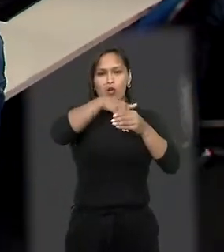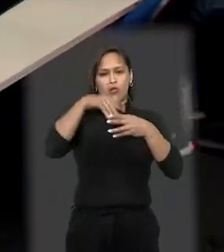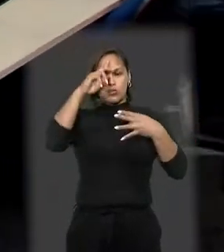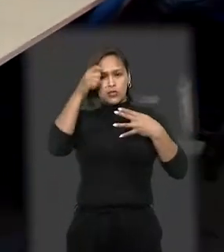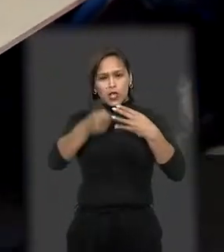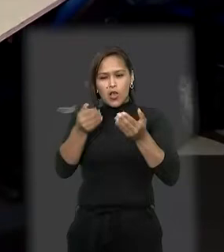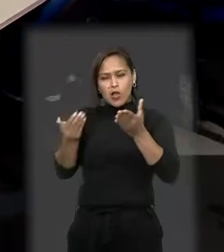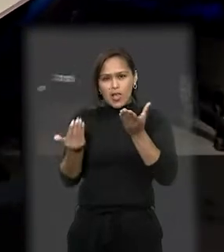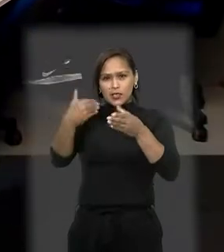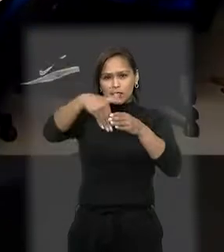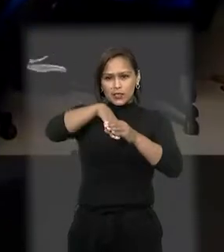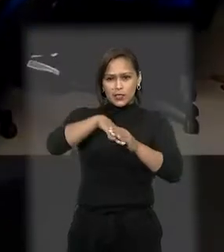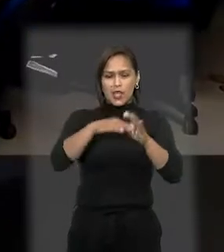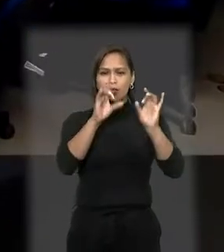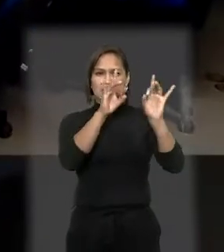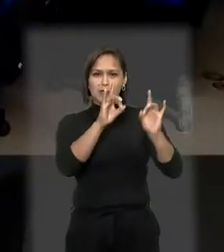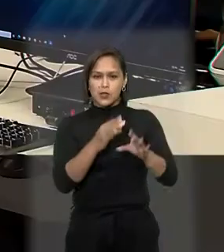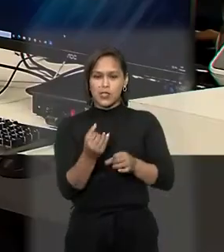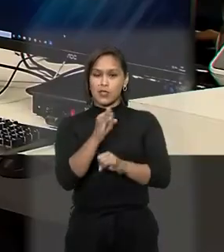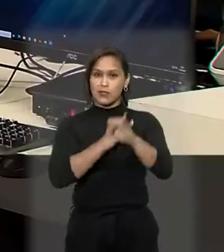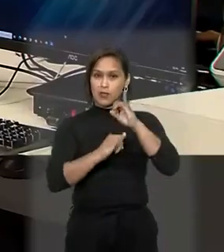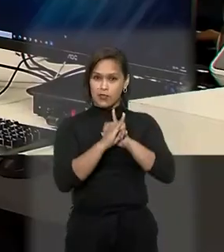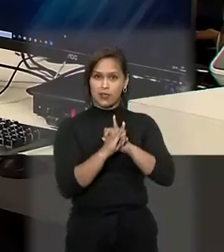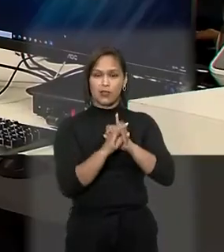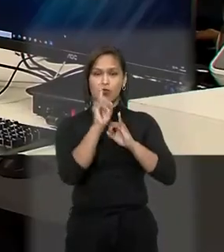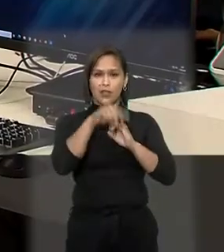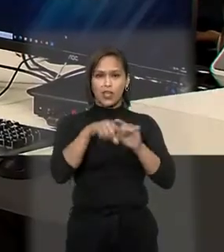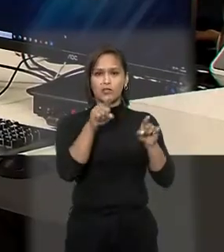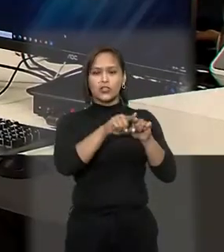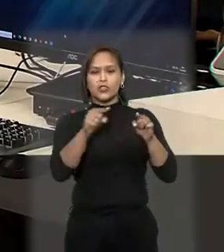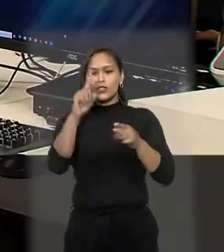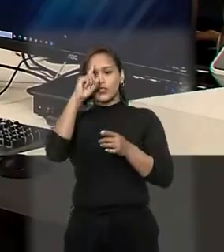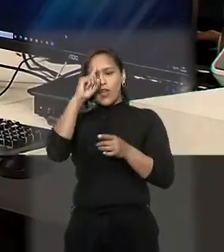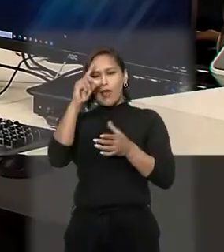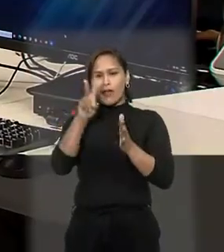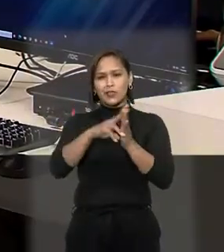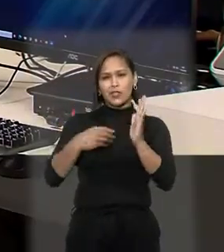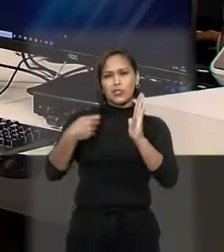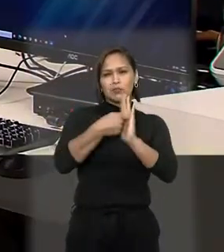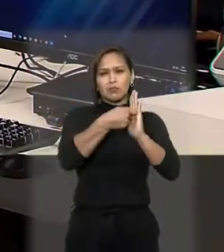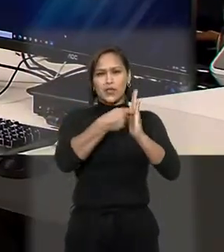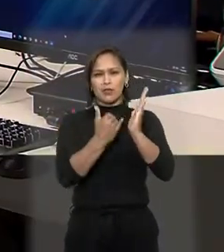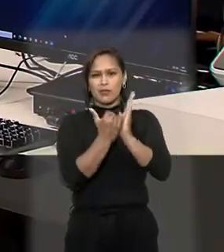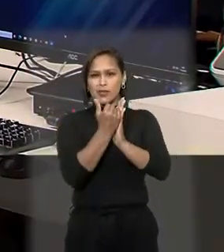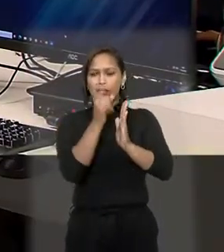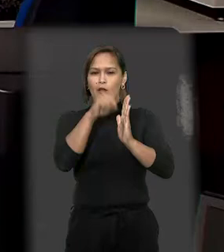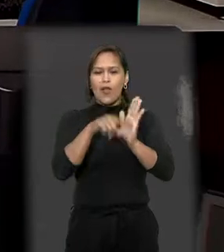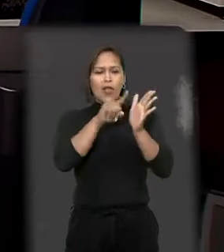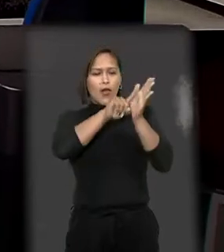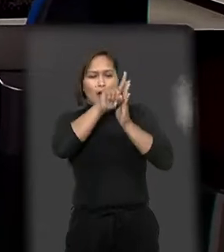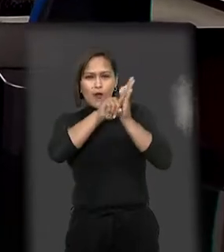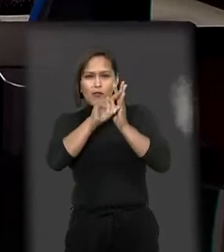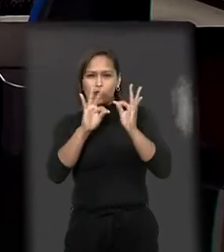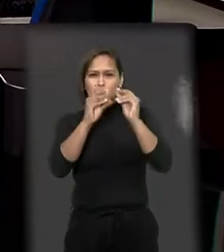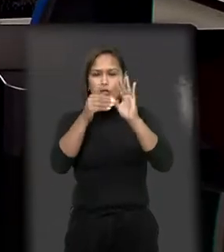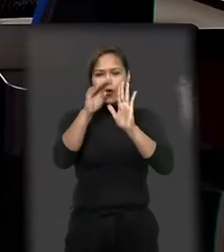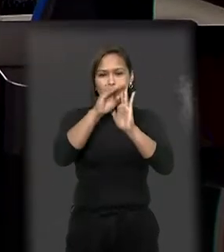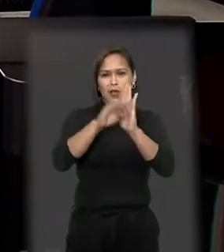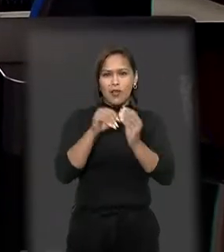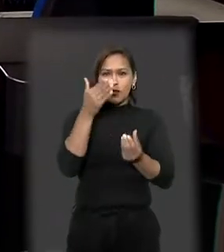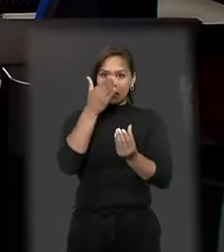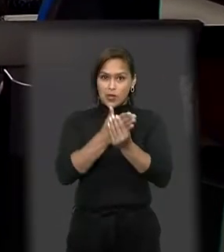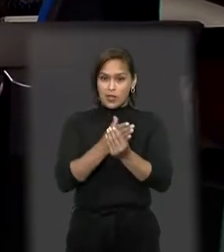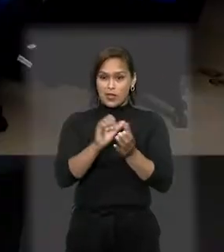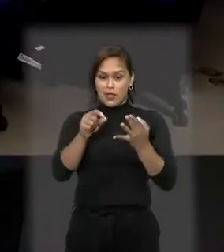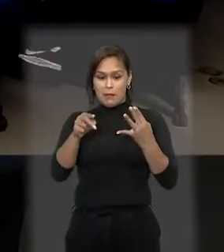dos acórdons para inseri-las em campos específicos, inserem data de petição inicial e conferem a classe